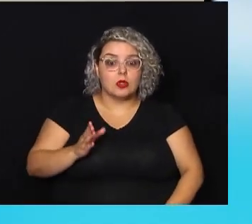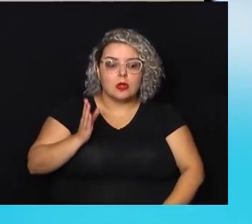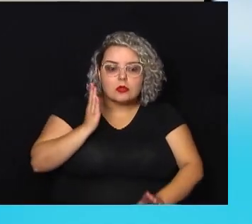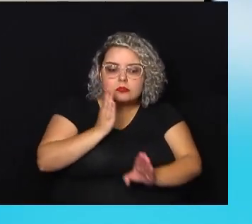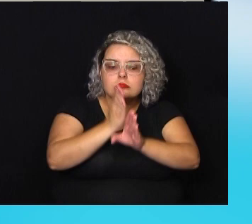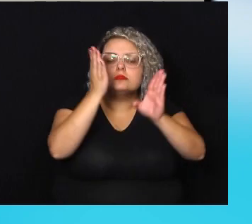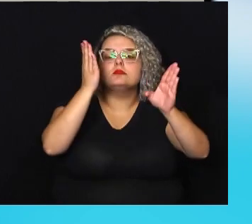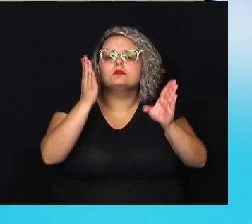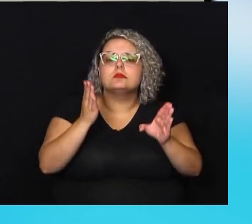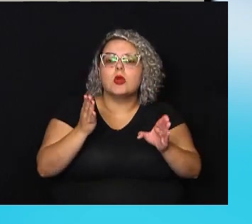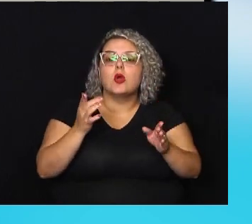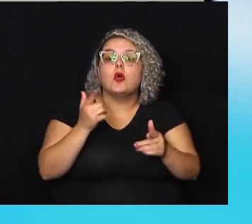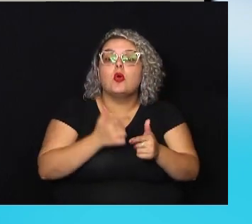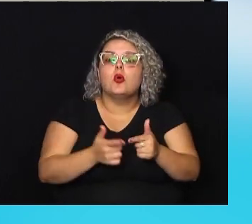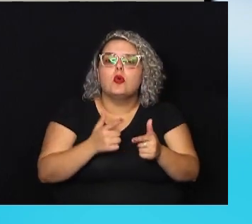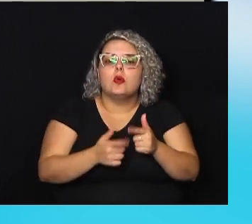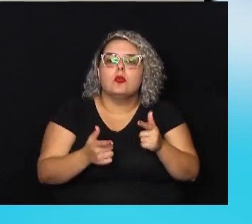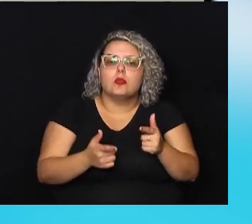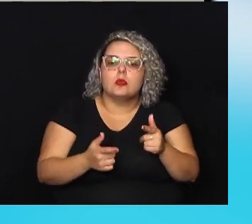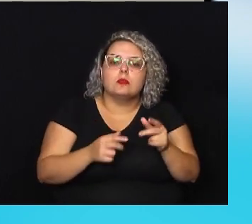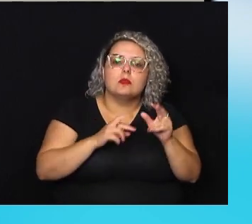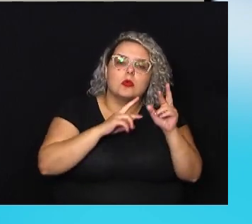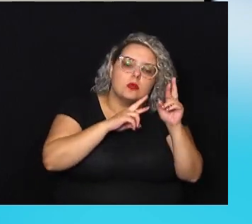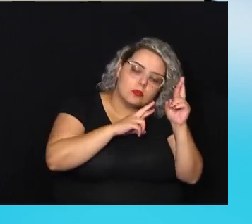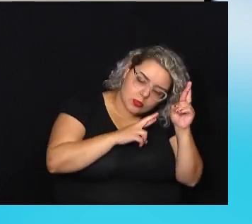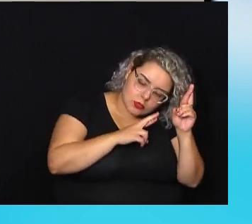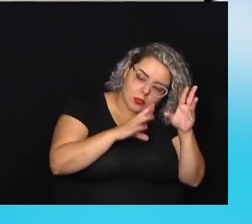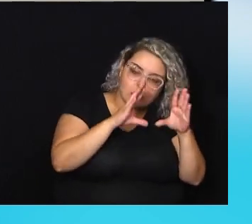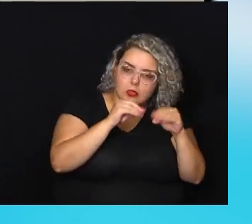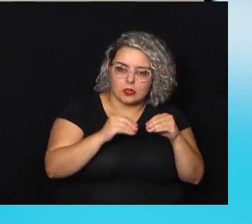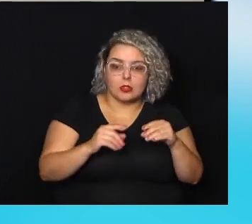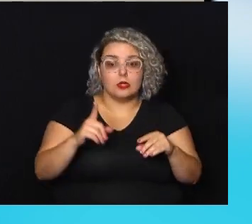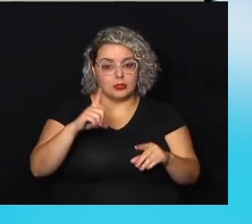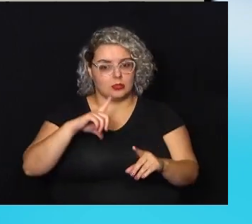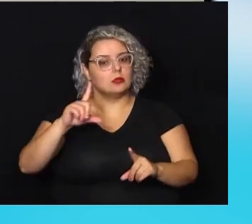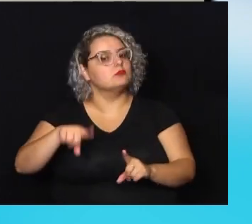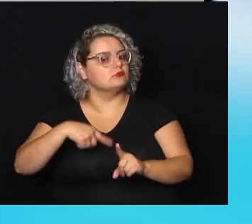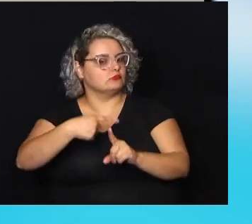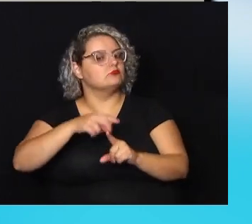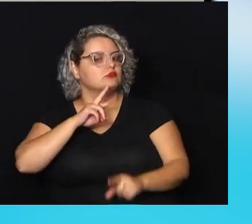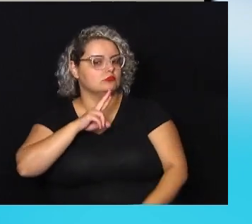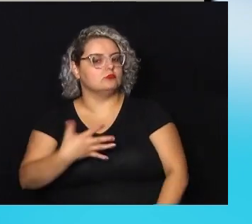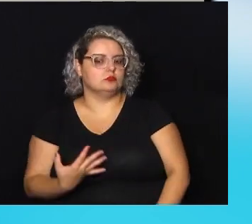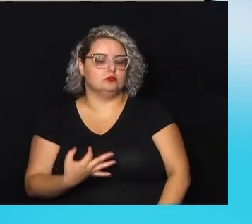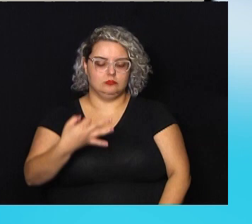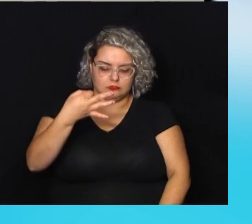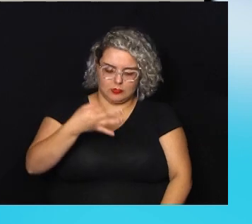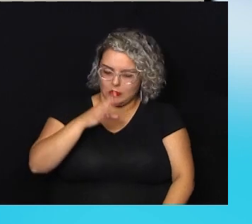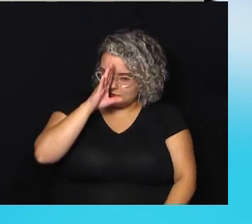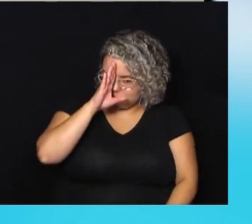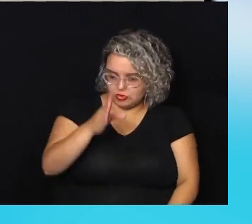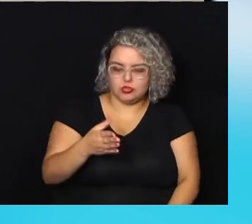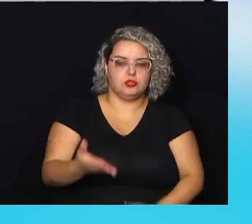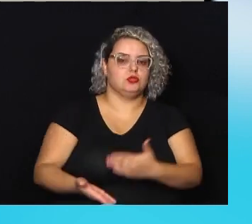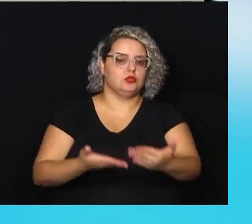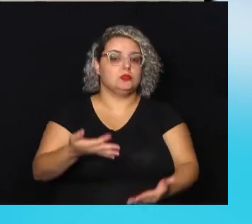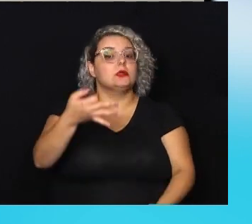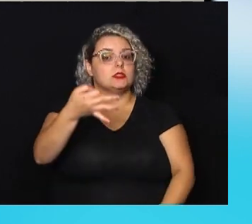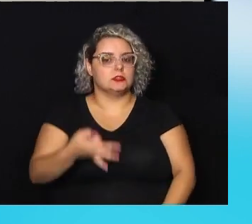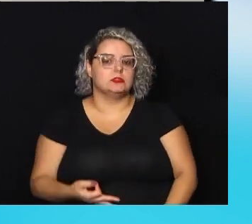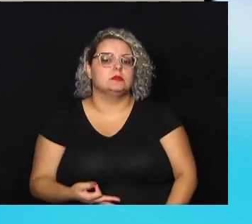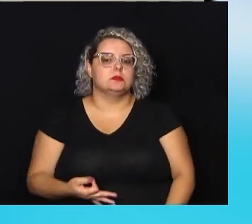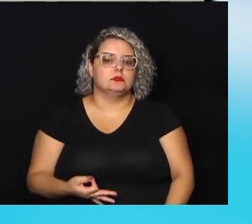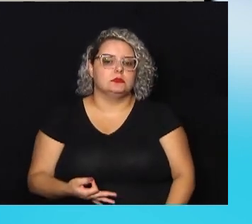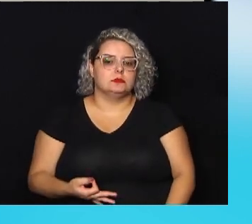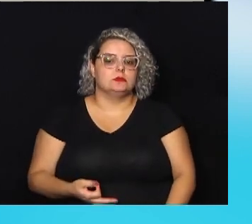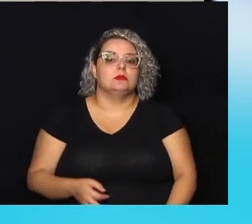Geralmente, quando a gente consegue entender a causa dessa sonolência, a gente tem um resultado muito mais positivo. A gente consegue ser muito